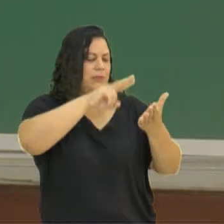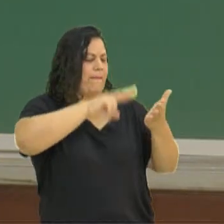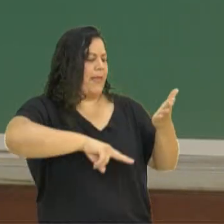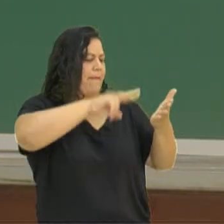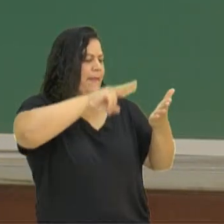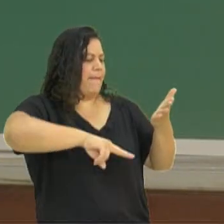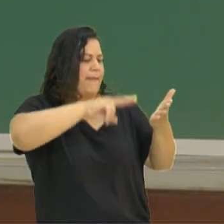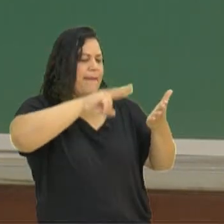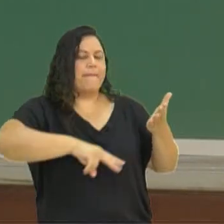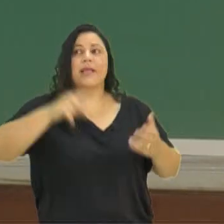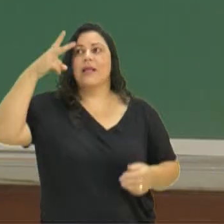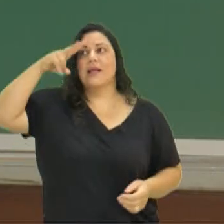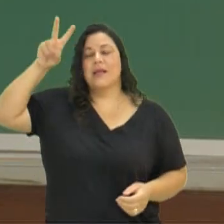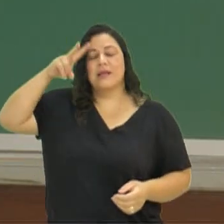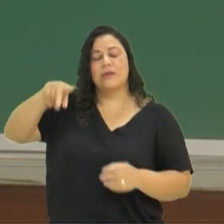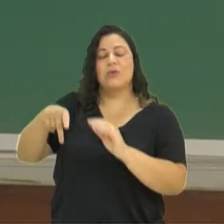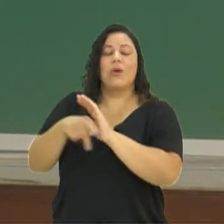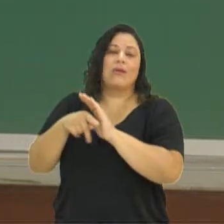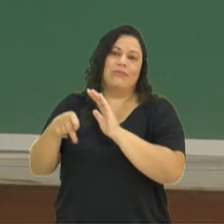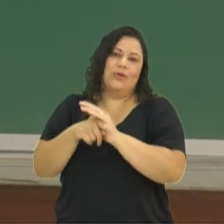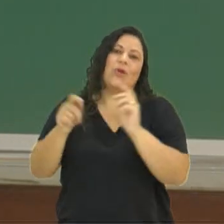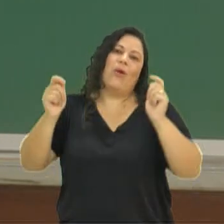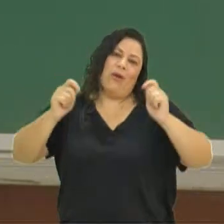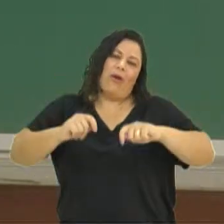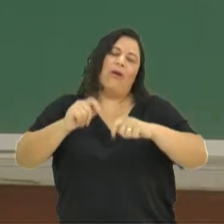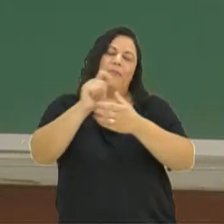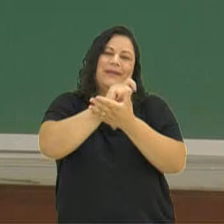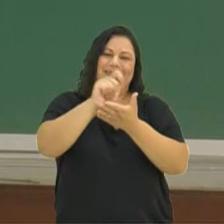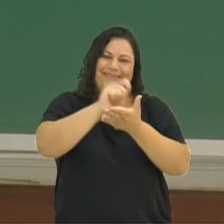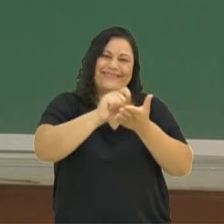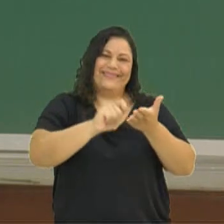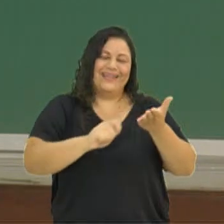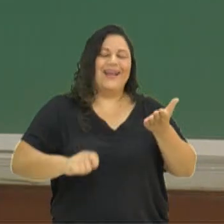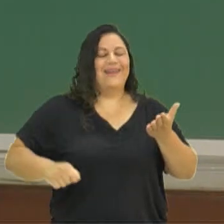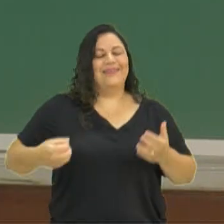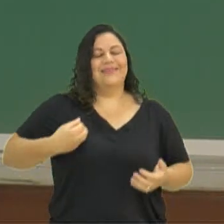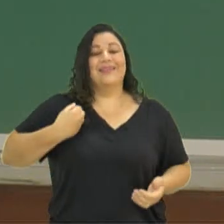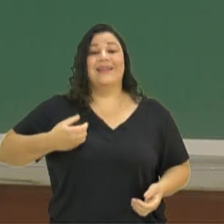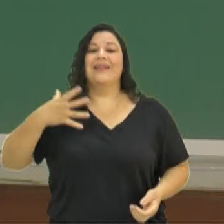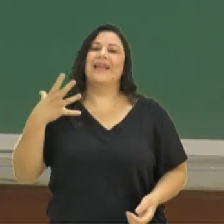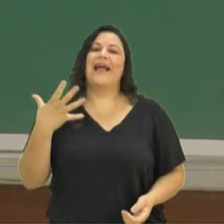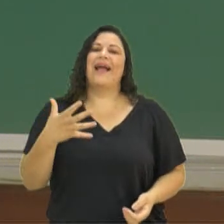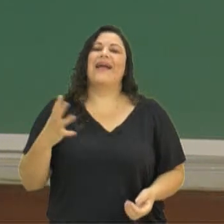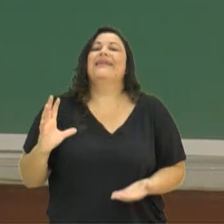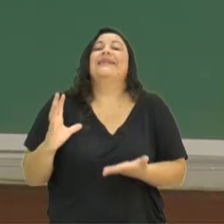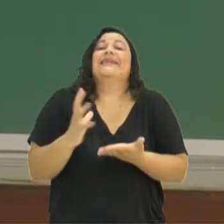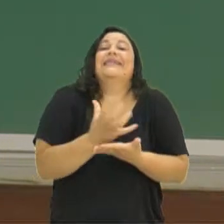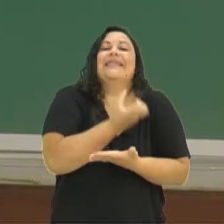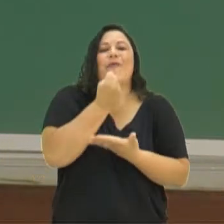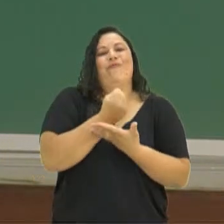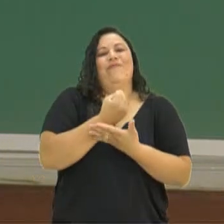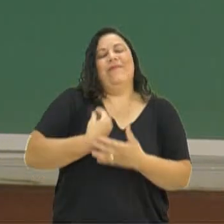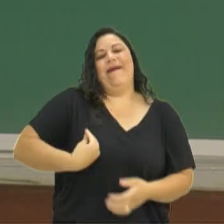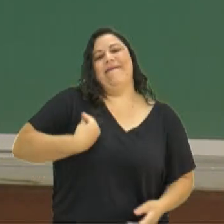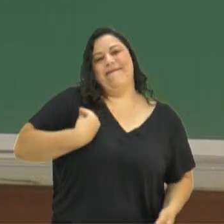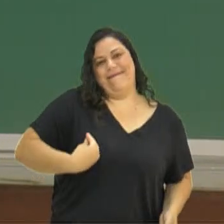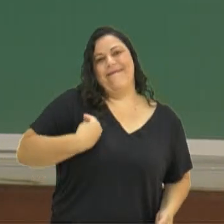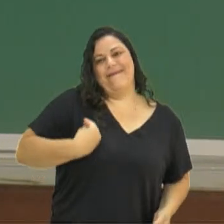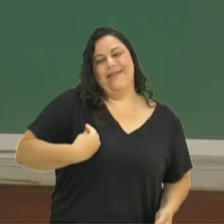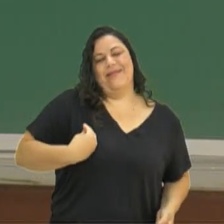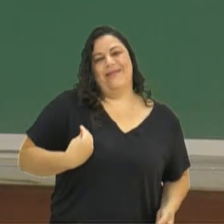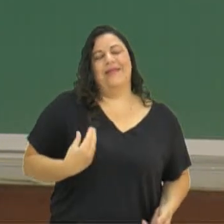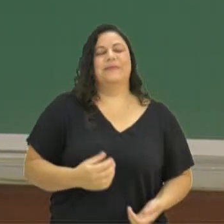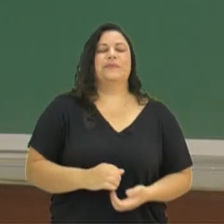a história que ela mesma escreve sobre ela é a que lhe salva a vida. A ver, então, Ao lado